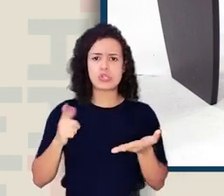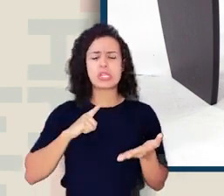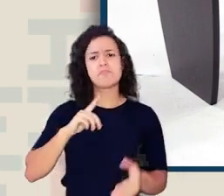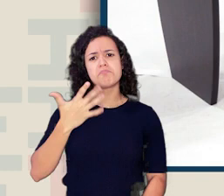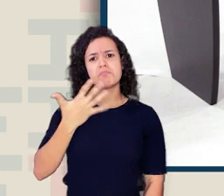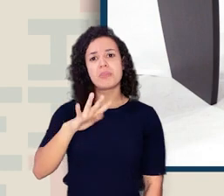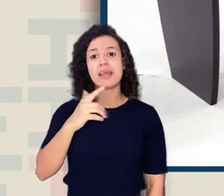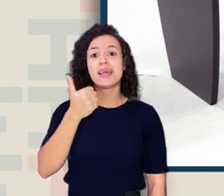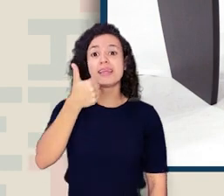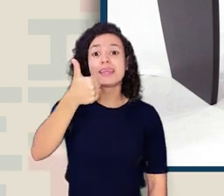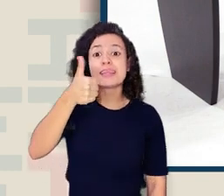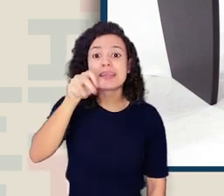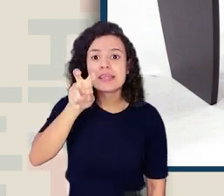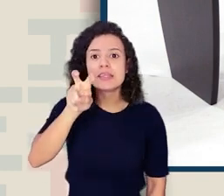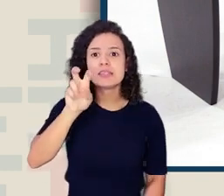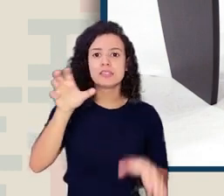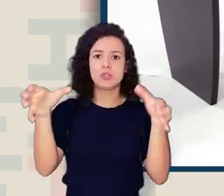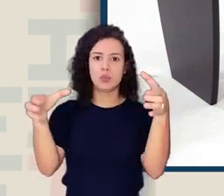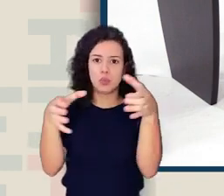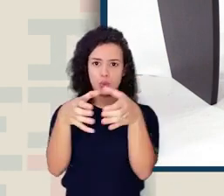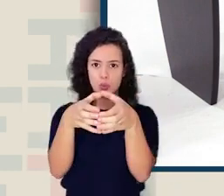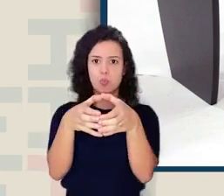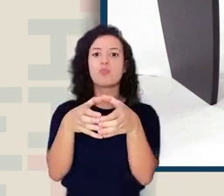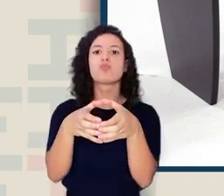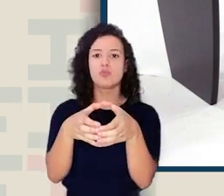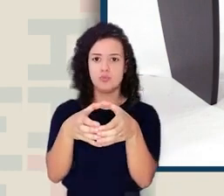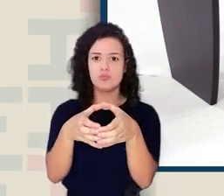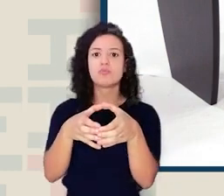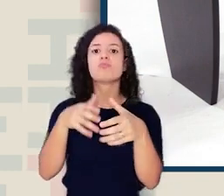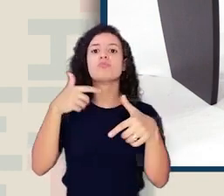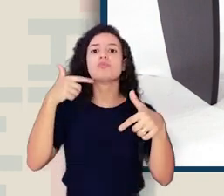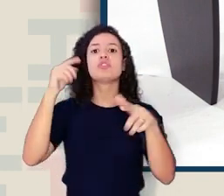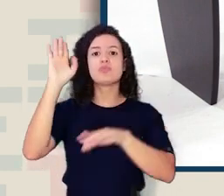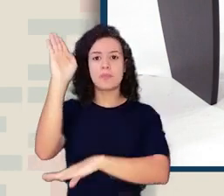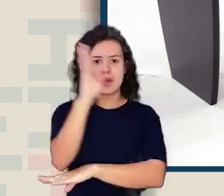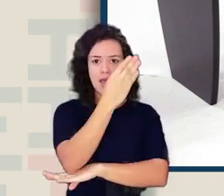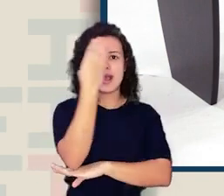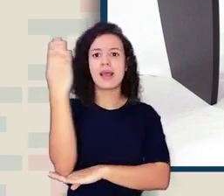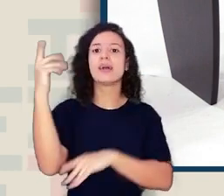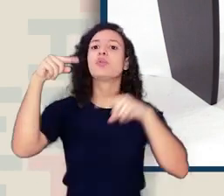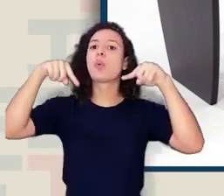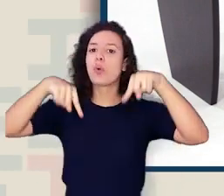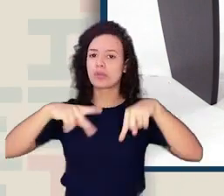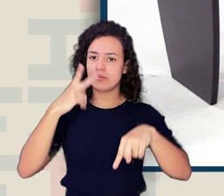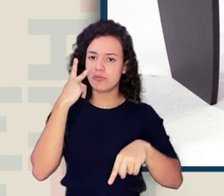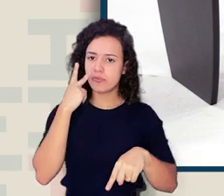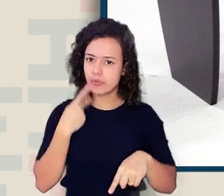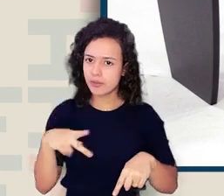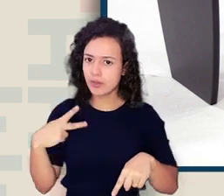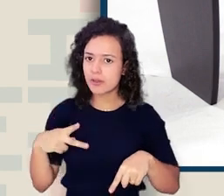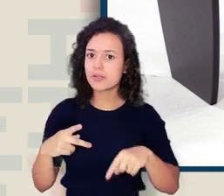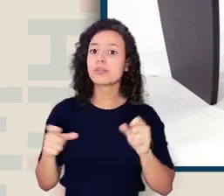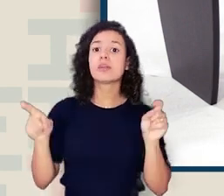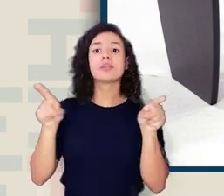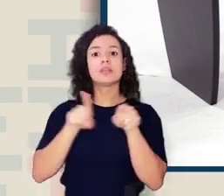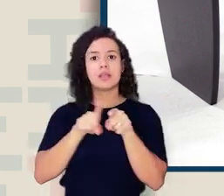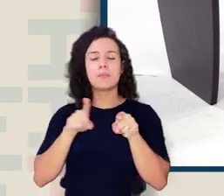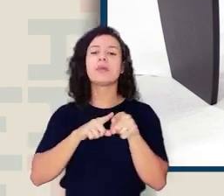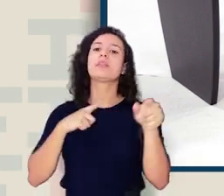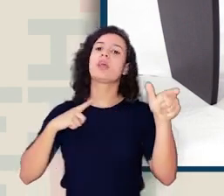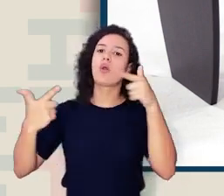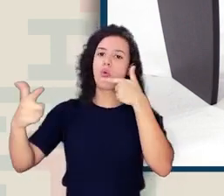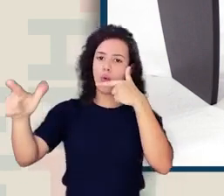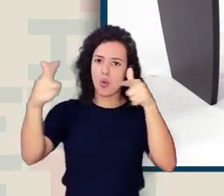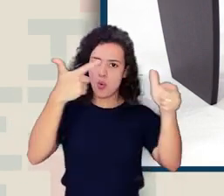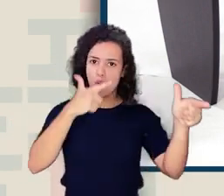temos aproximadamente 15 grupos de maracatus ativos em Fortaleza, levando em consideração também que nós